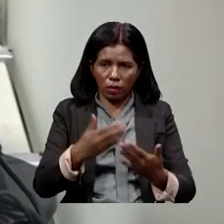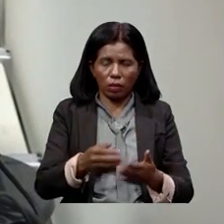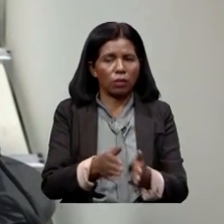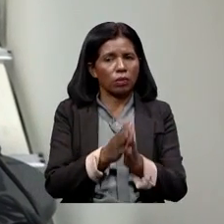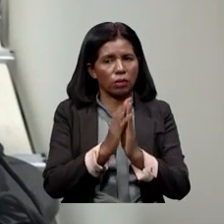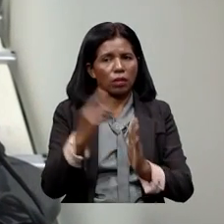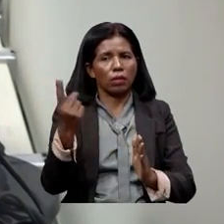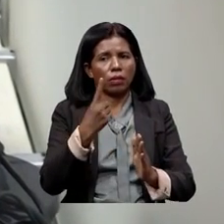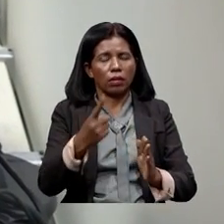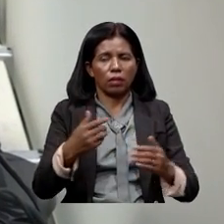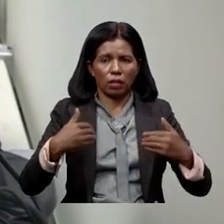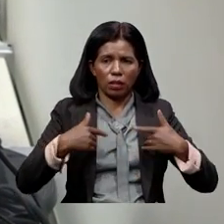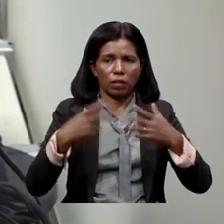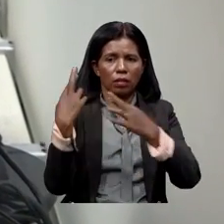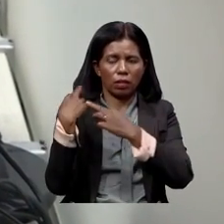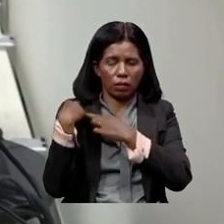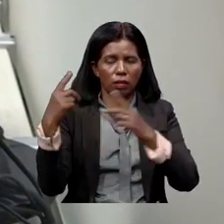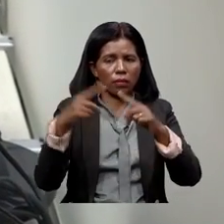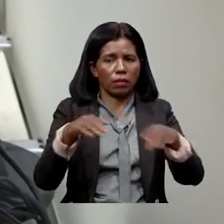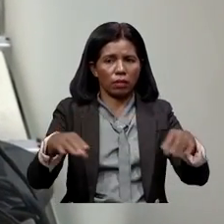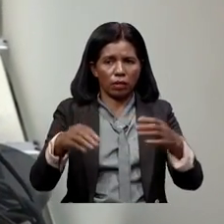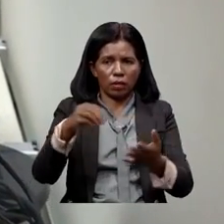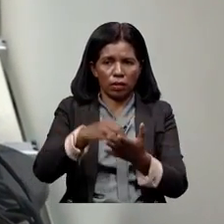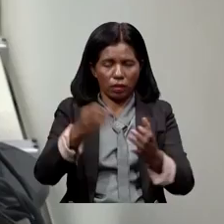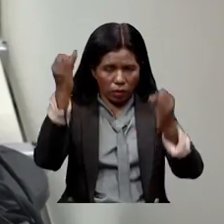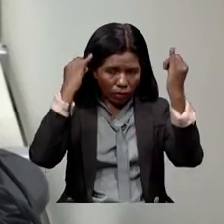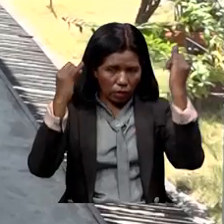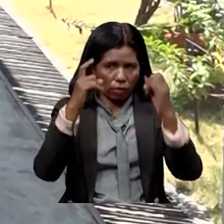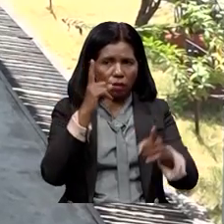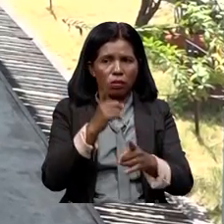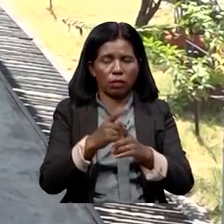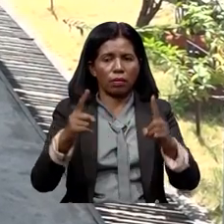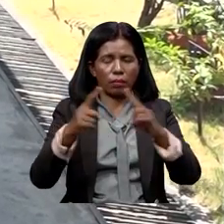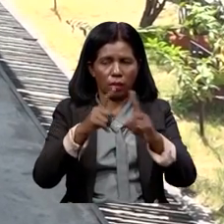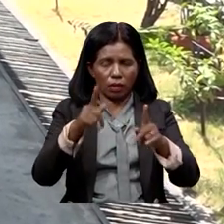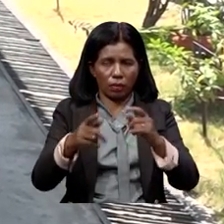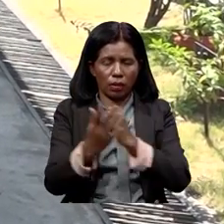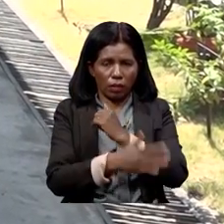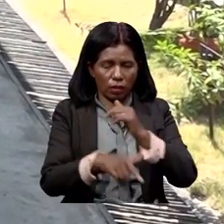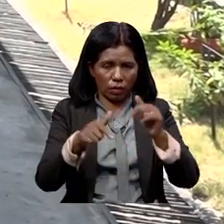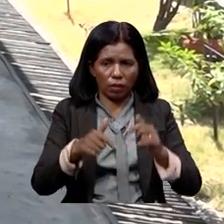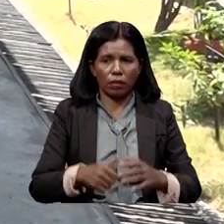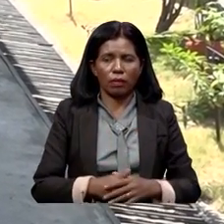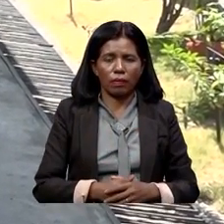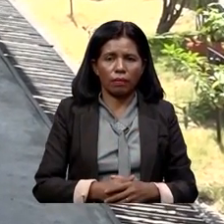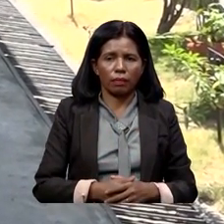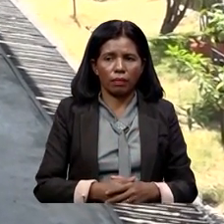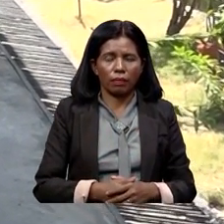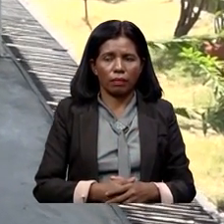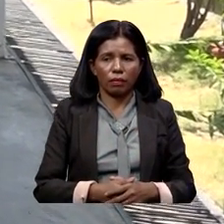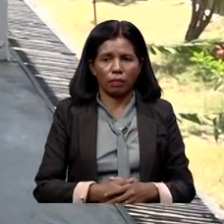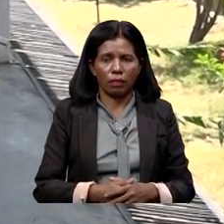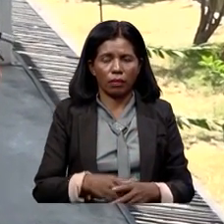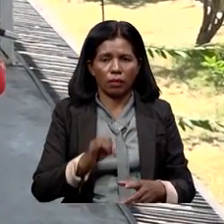husu atunafatin sai responsabilidade ba serviço ho di garante informação ne belos ba povo iha país ne. Felizmente,